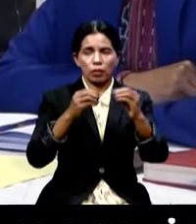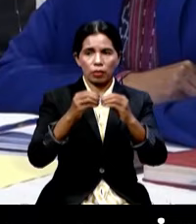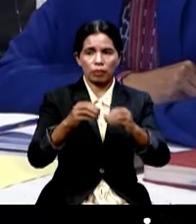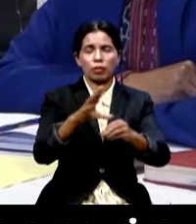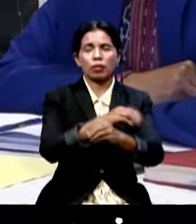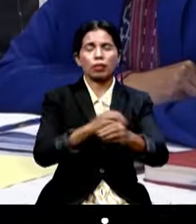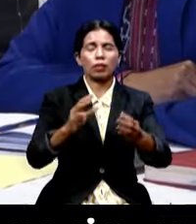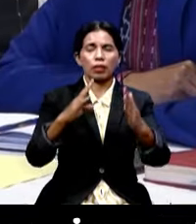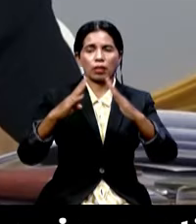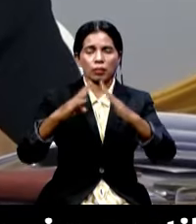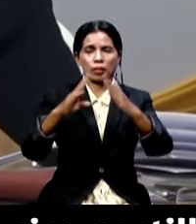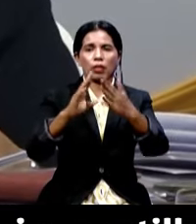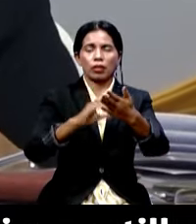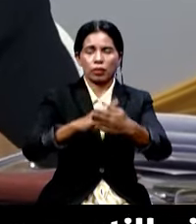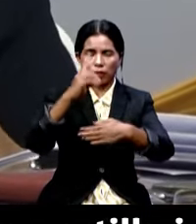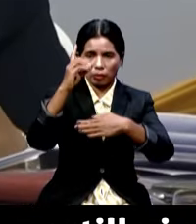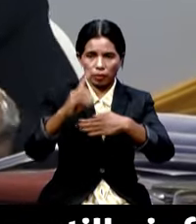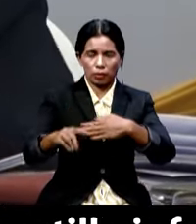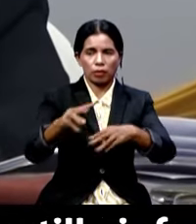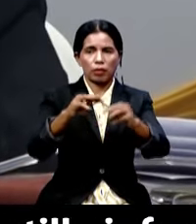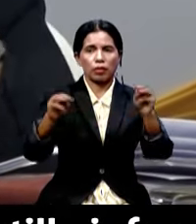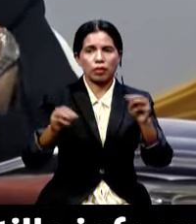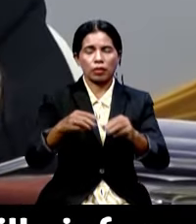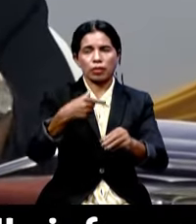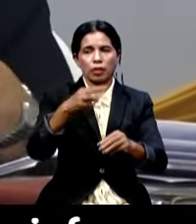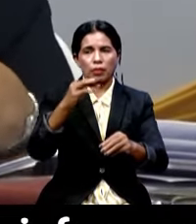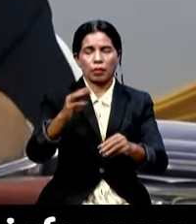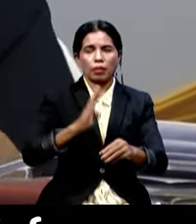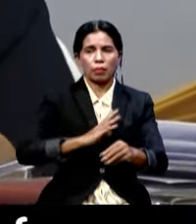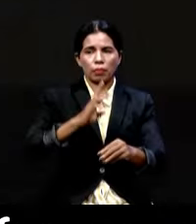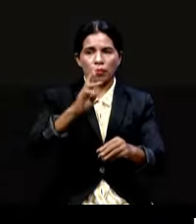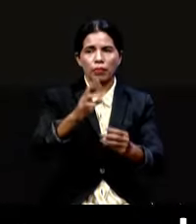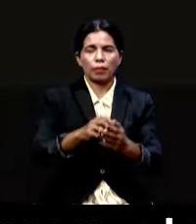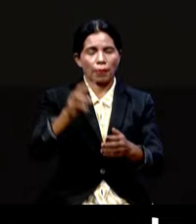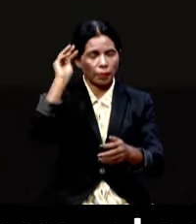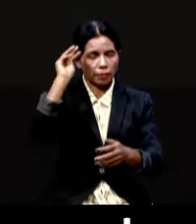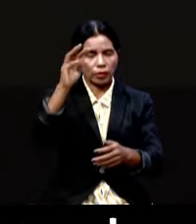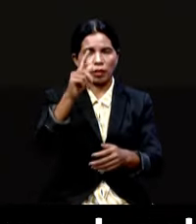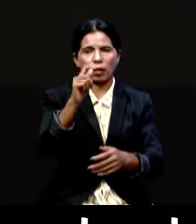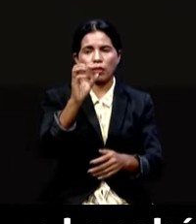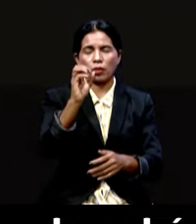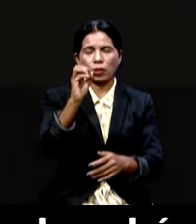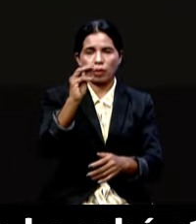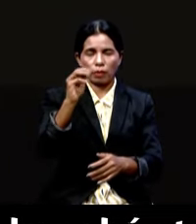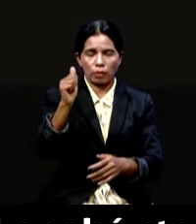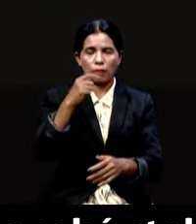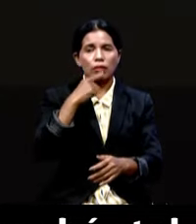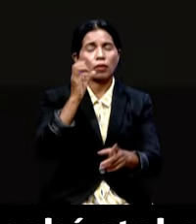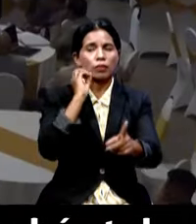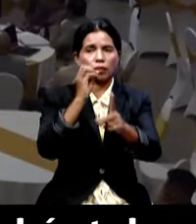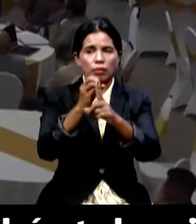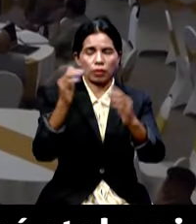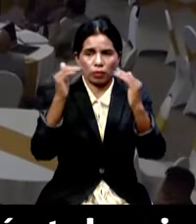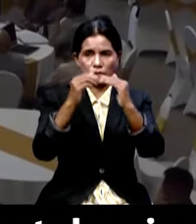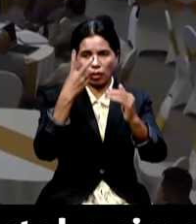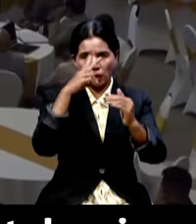Capital Desenvolvimento, deve realizar salão multiusos Ziamene Beboradili. Ministro Tomás Cabral explica o objetivo encontro né a torre